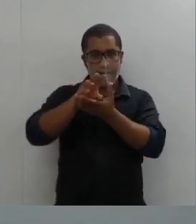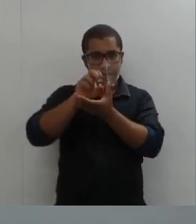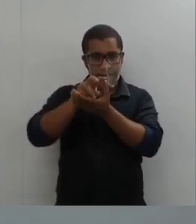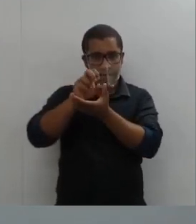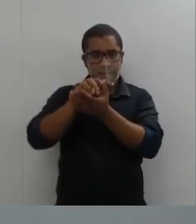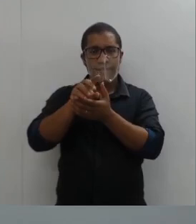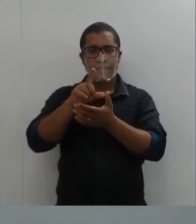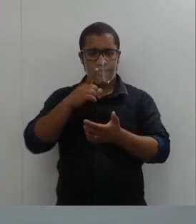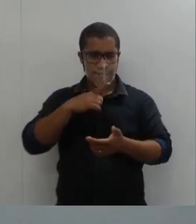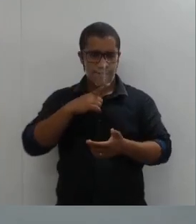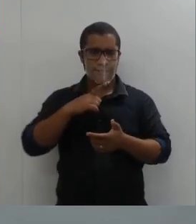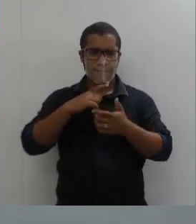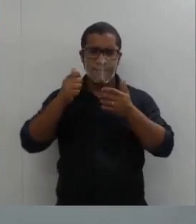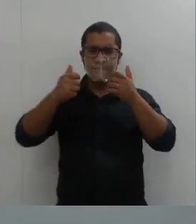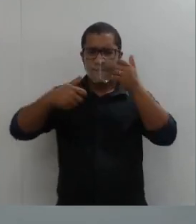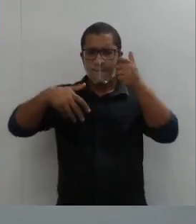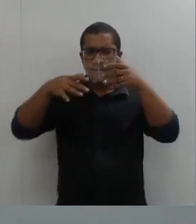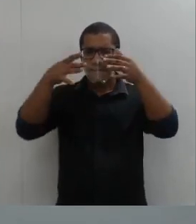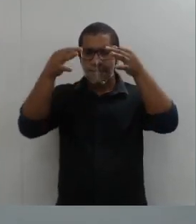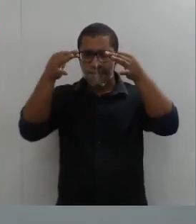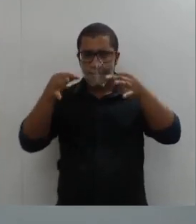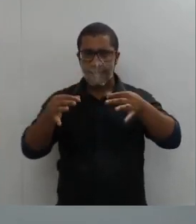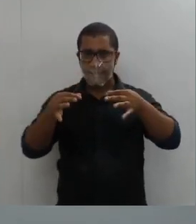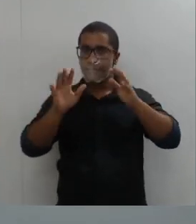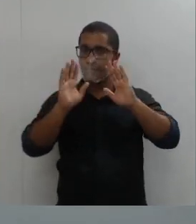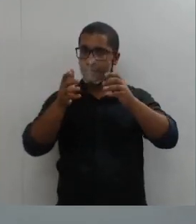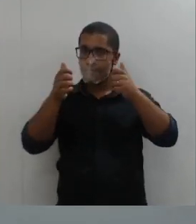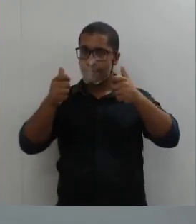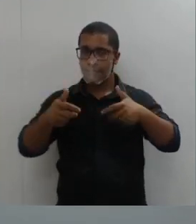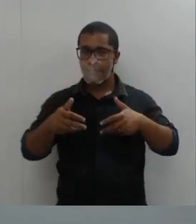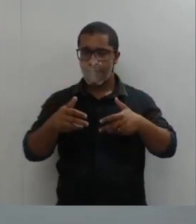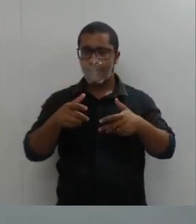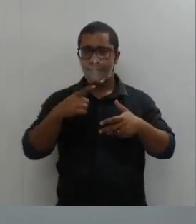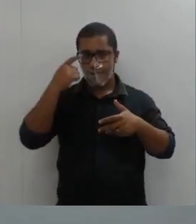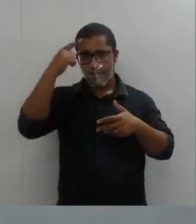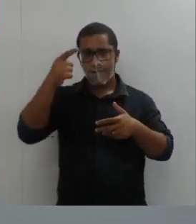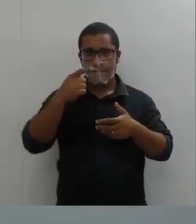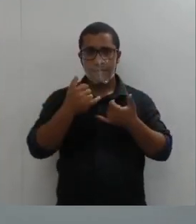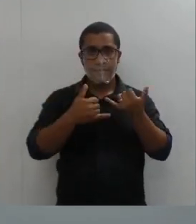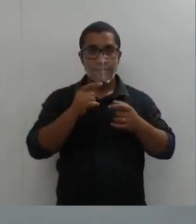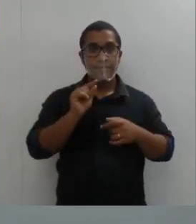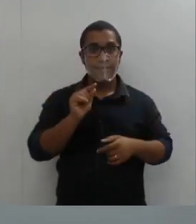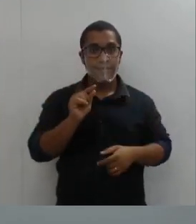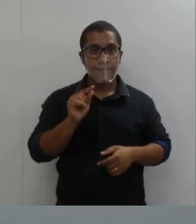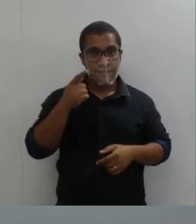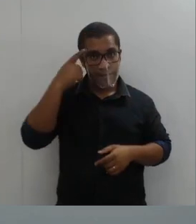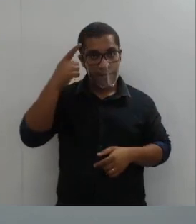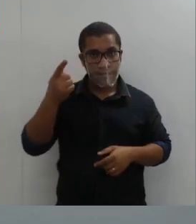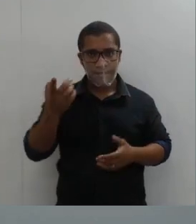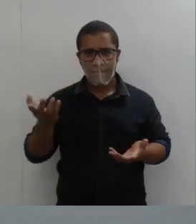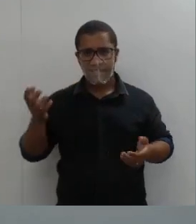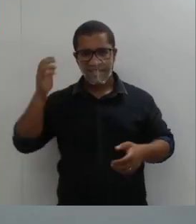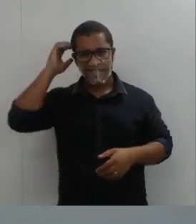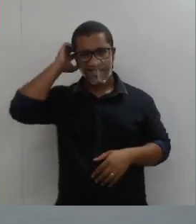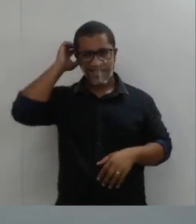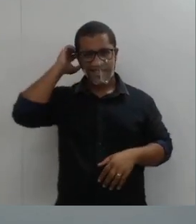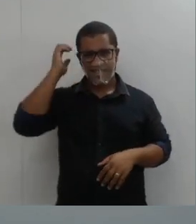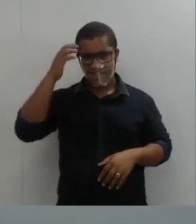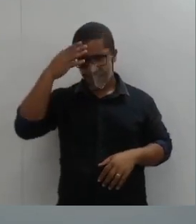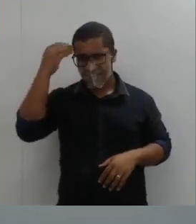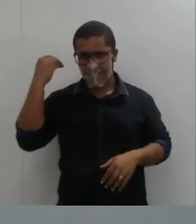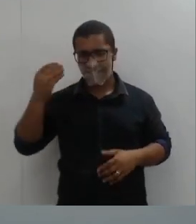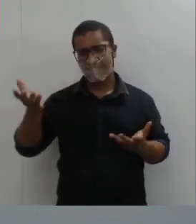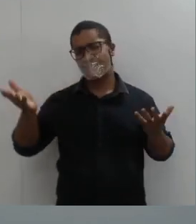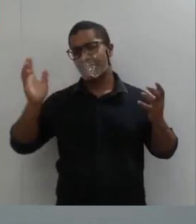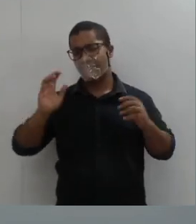tem tudo explicadinho lá. A gente falou que os jogos são o quê? Não tá lembrado não, é? Eita! Que